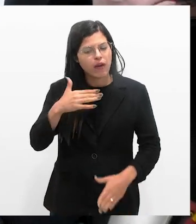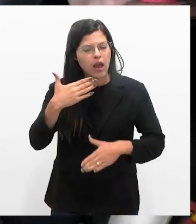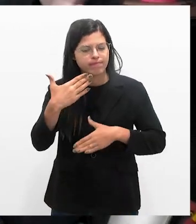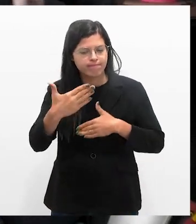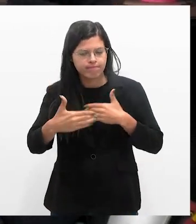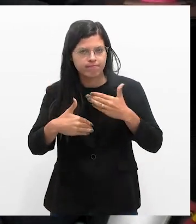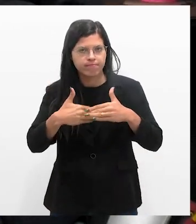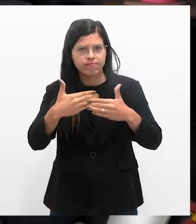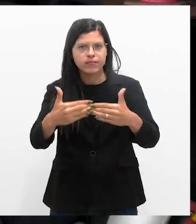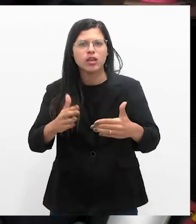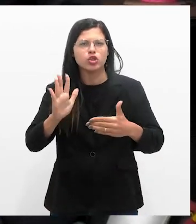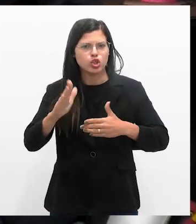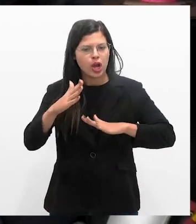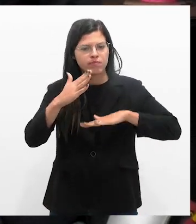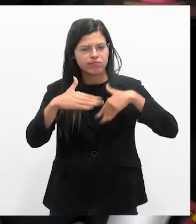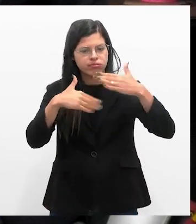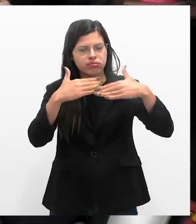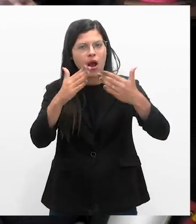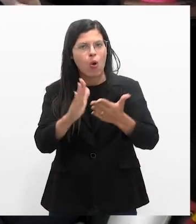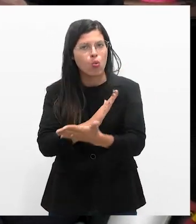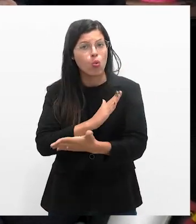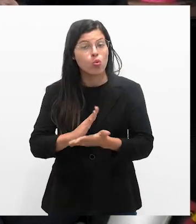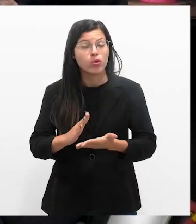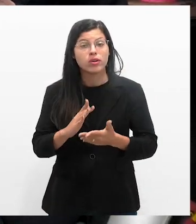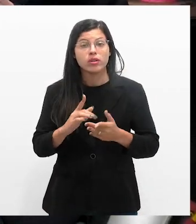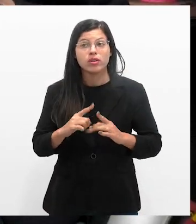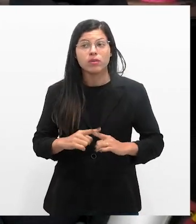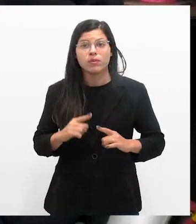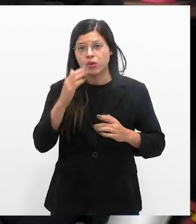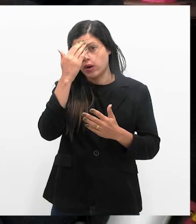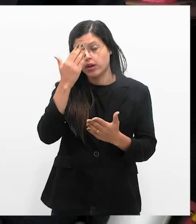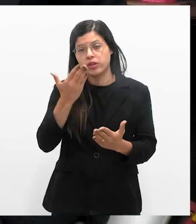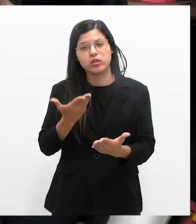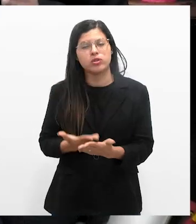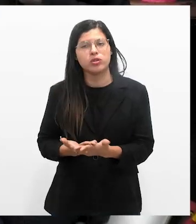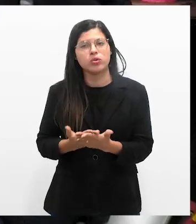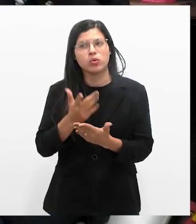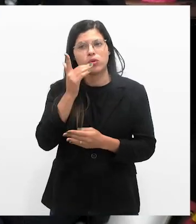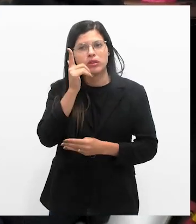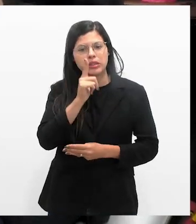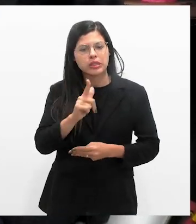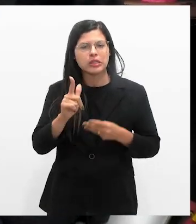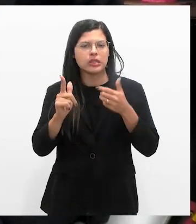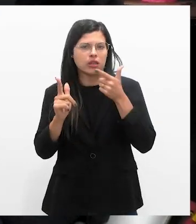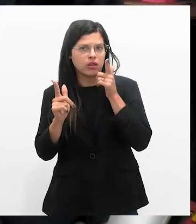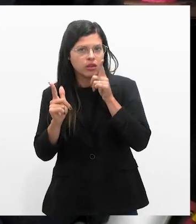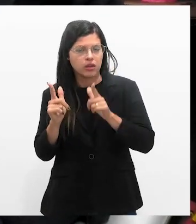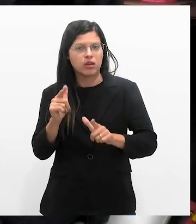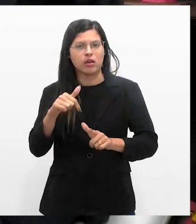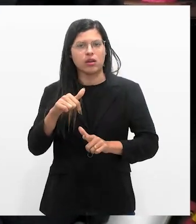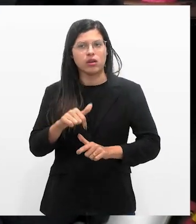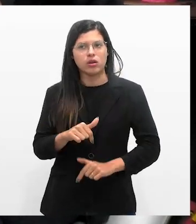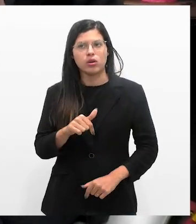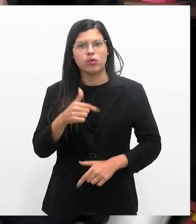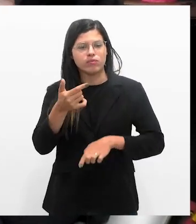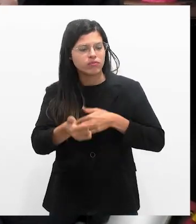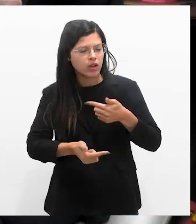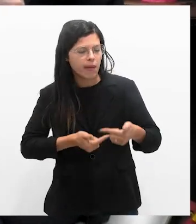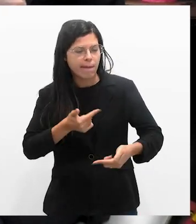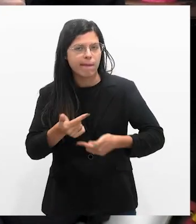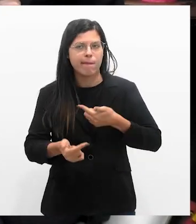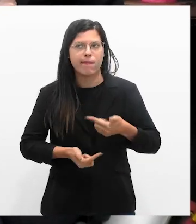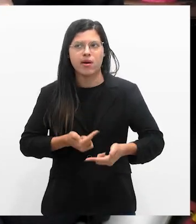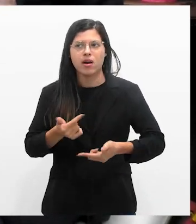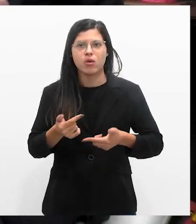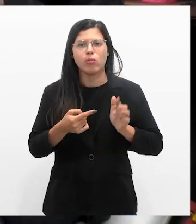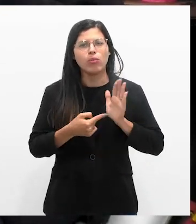rompendo, né? Eu acho que já houve bastante avanço, mas eu acho que a gente vai conseguindo, através, né, disso, de um